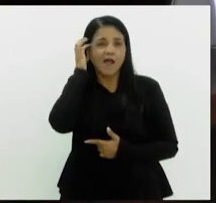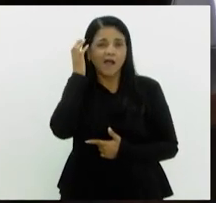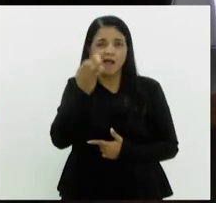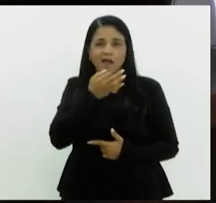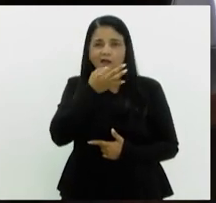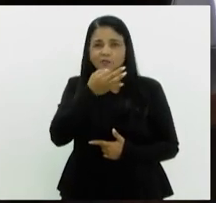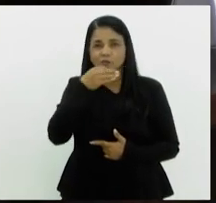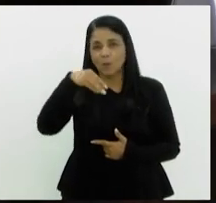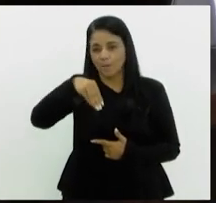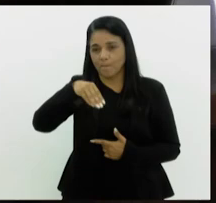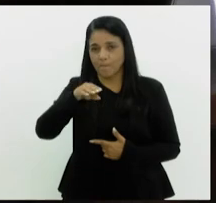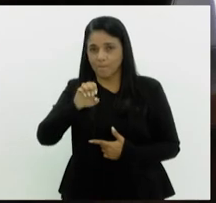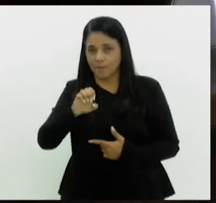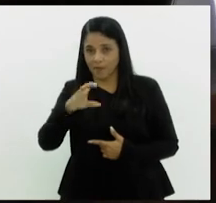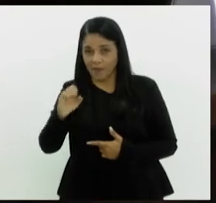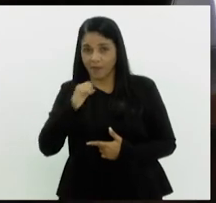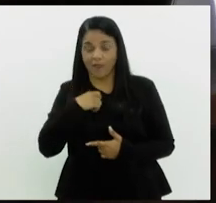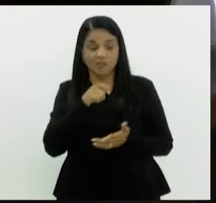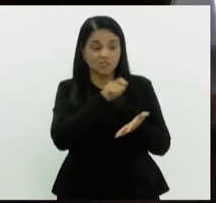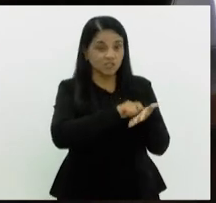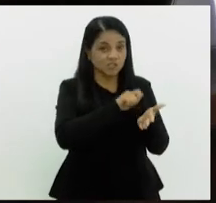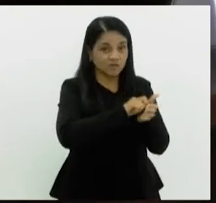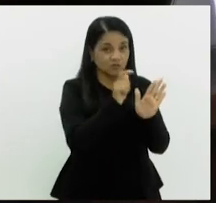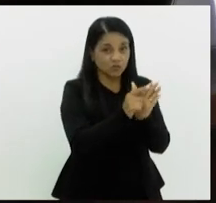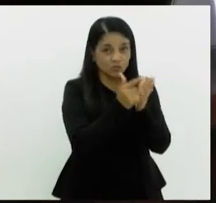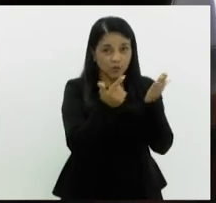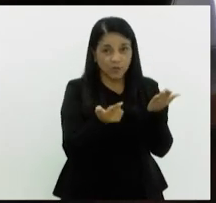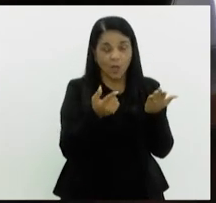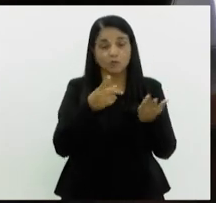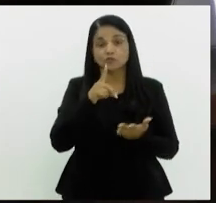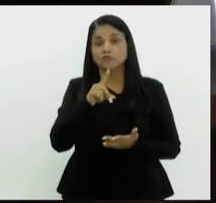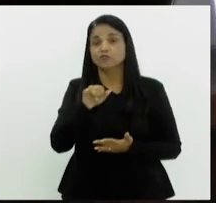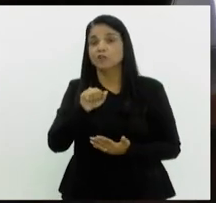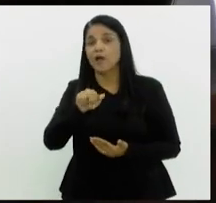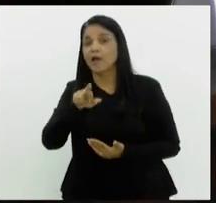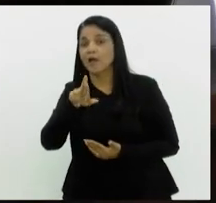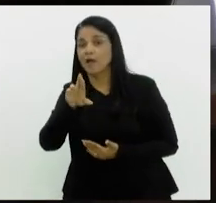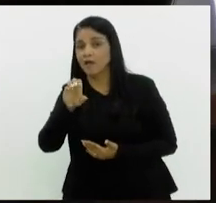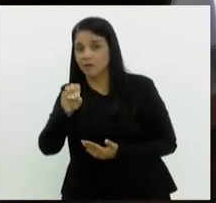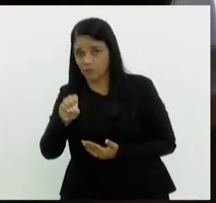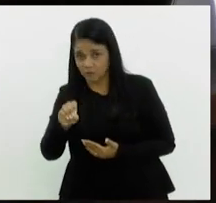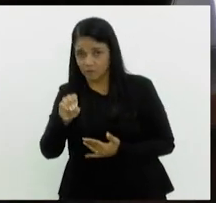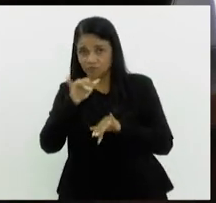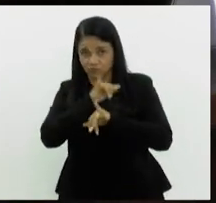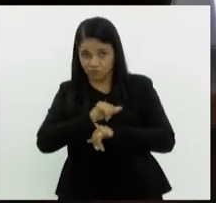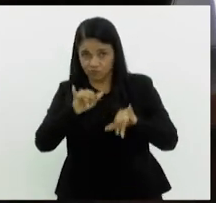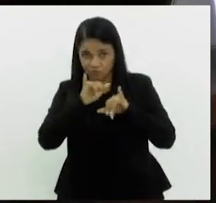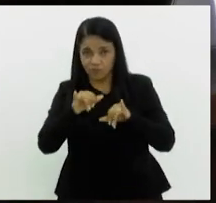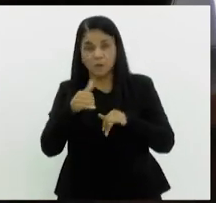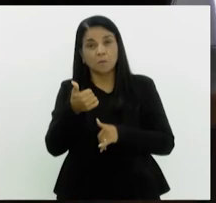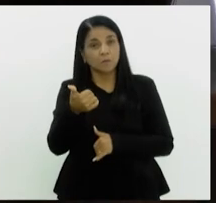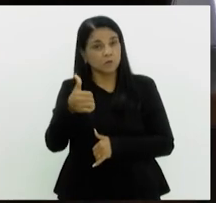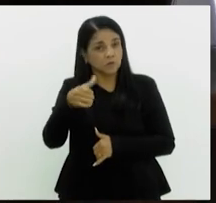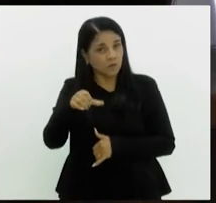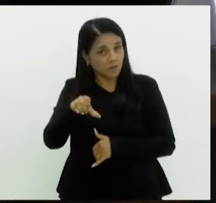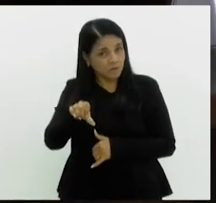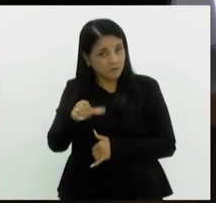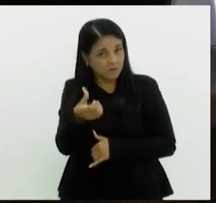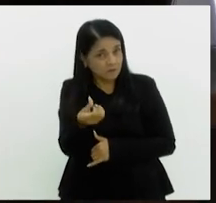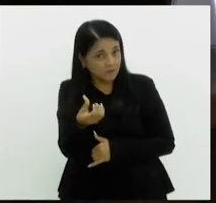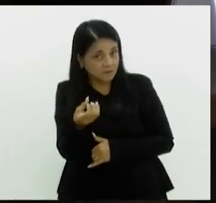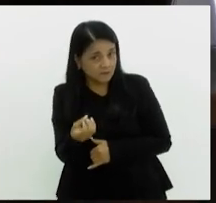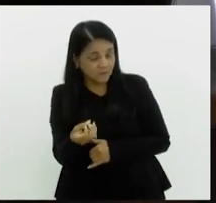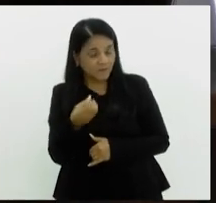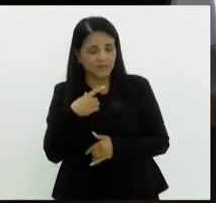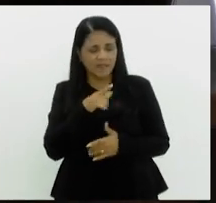ela escrevia para o jornal Diário de Notícias. E aí, quando a gente vai ver isso, em 1960, quando a gente vai lá e